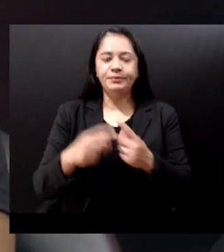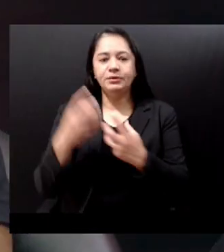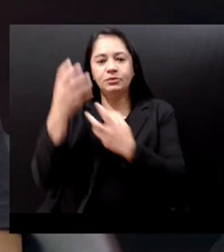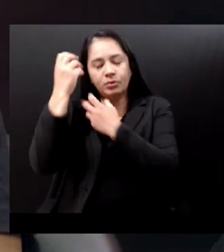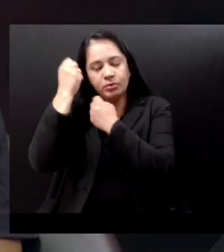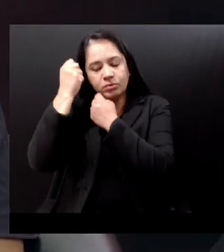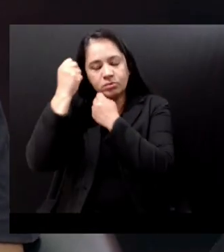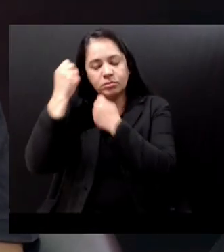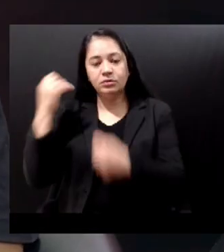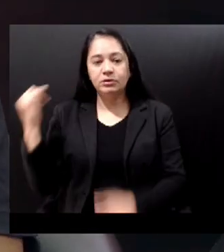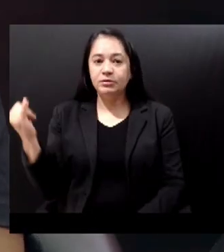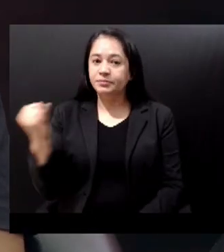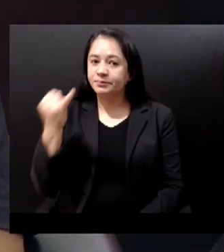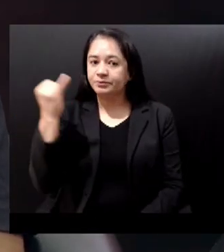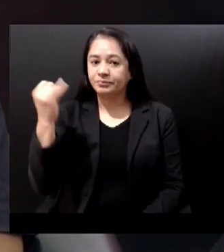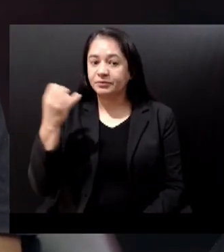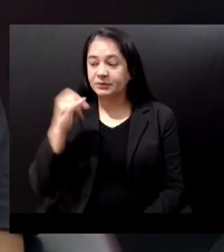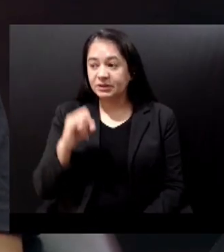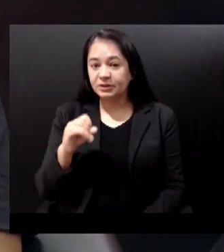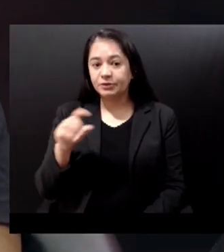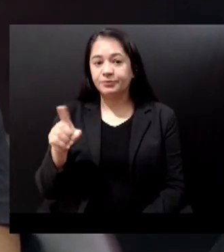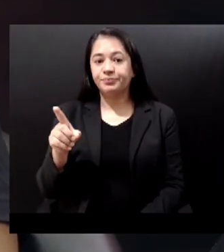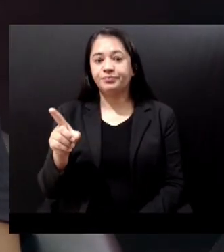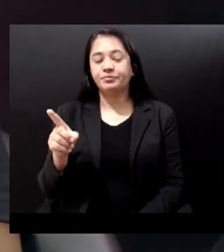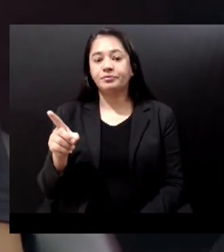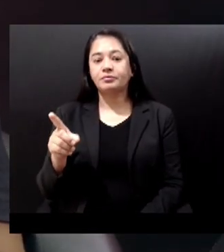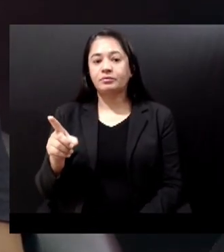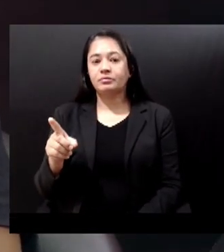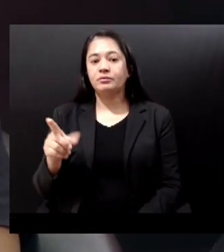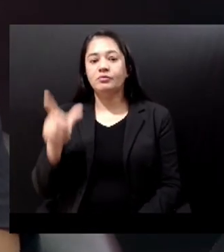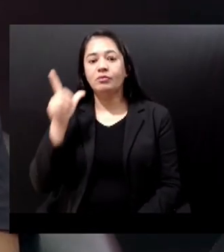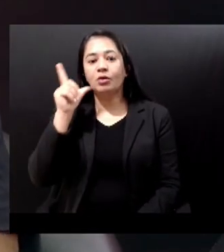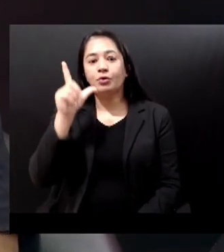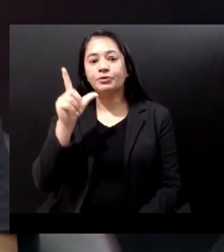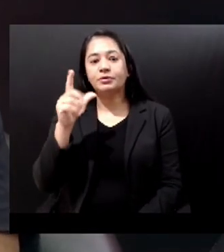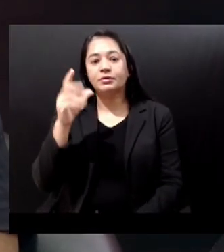Uhum, Se for o caso dela, ela conseguir dormir